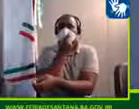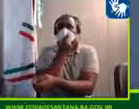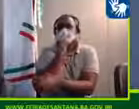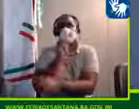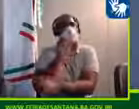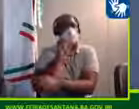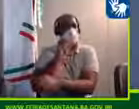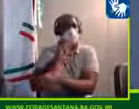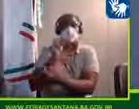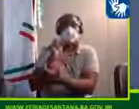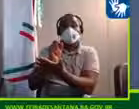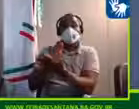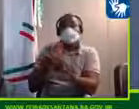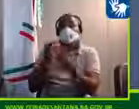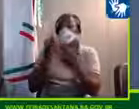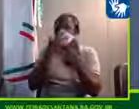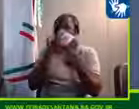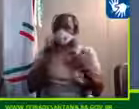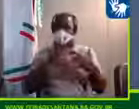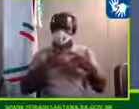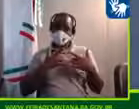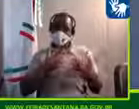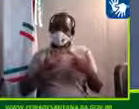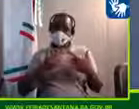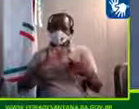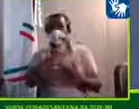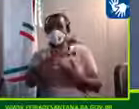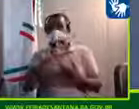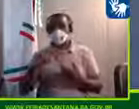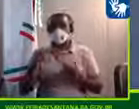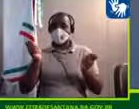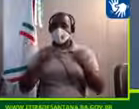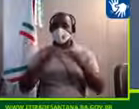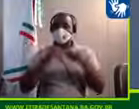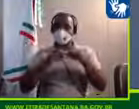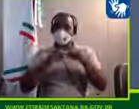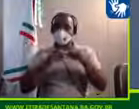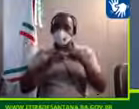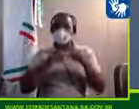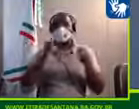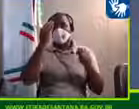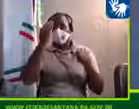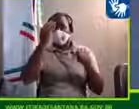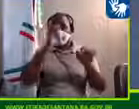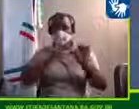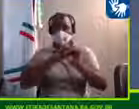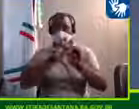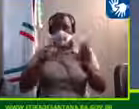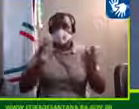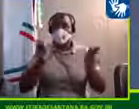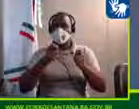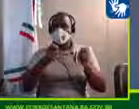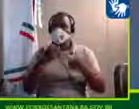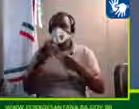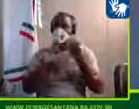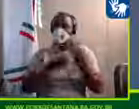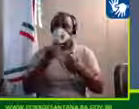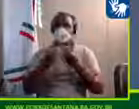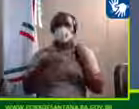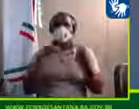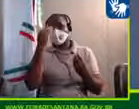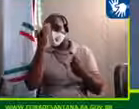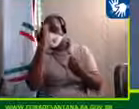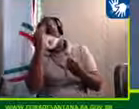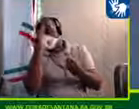E a disposição, a disponibilidade pode ser utilizada se o médico assim entender, é possível que ele